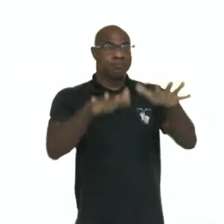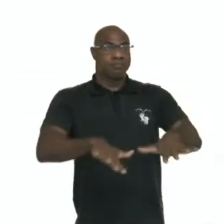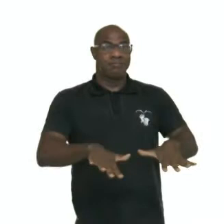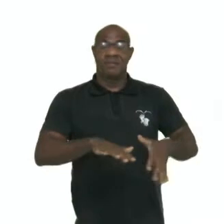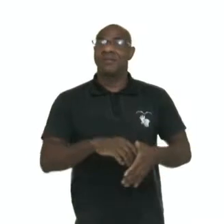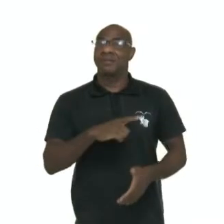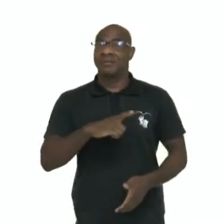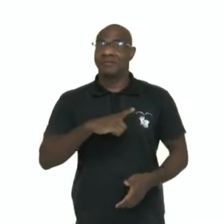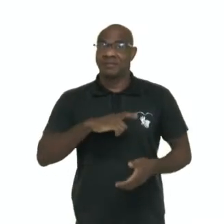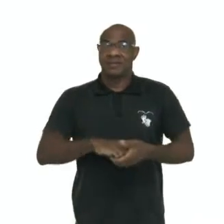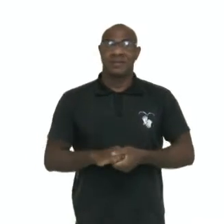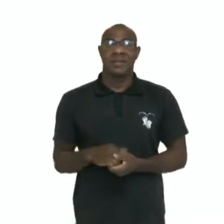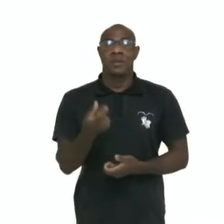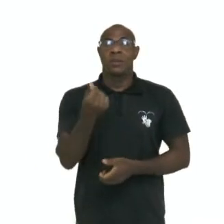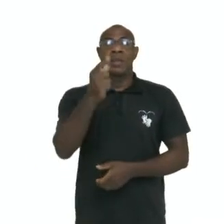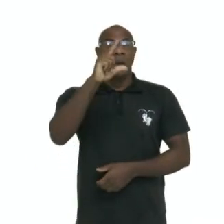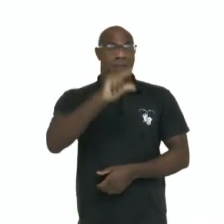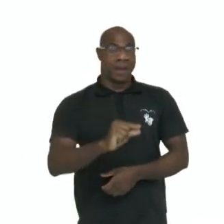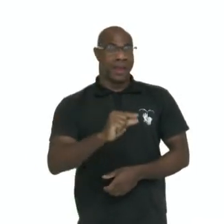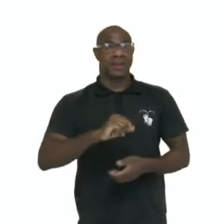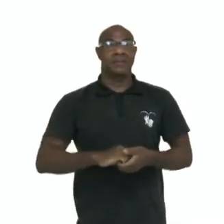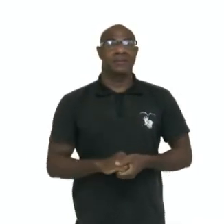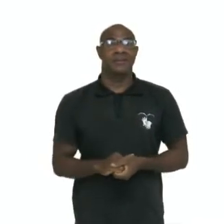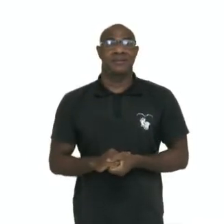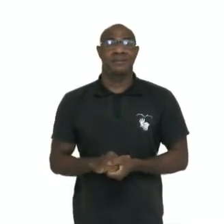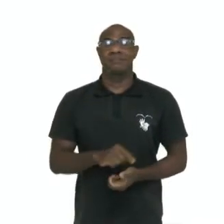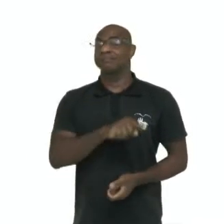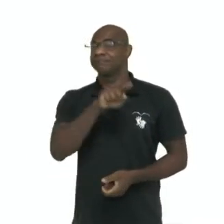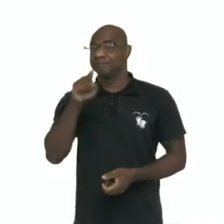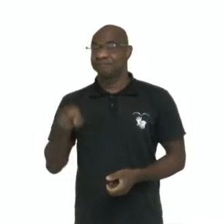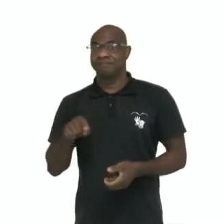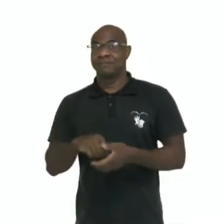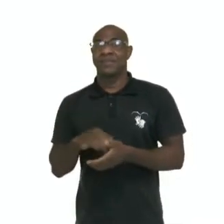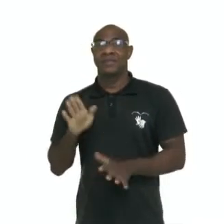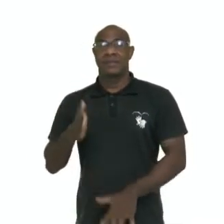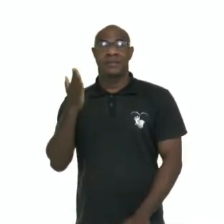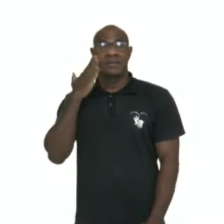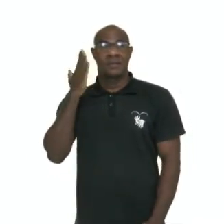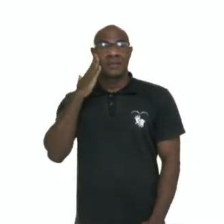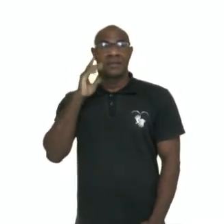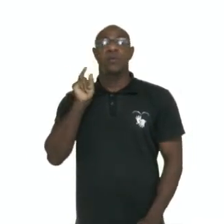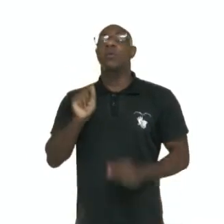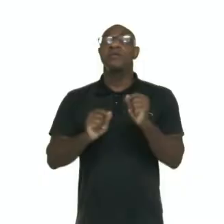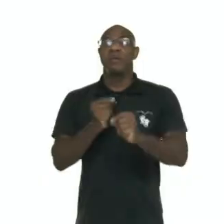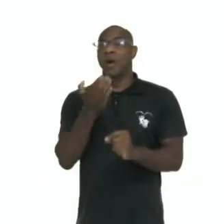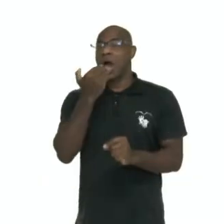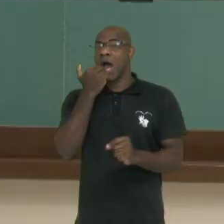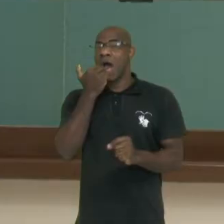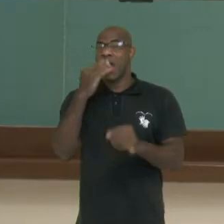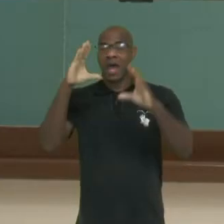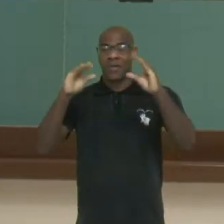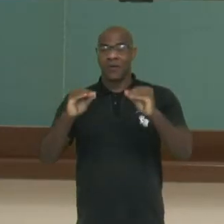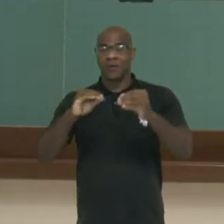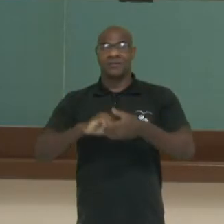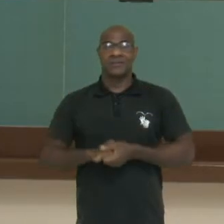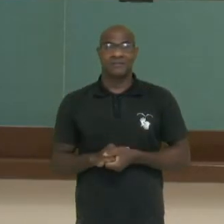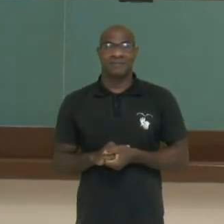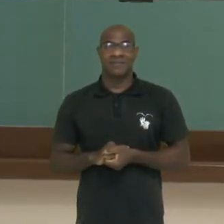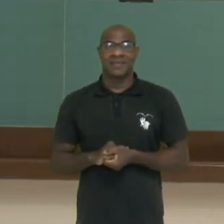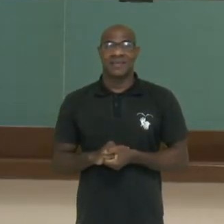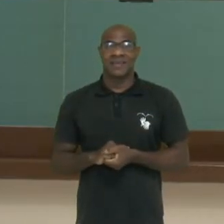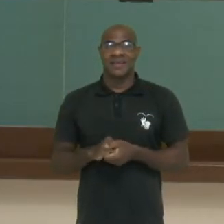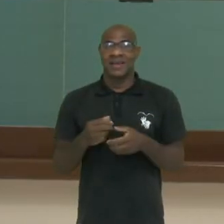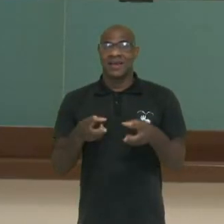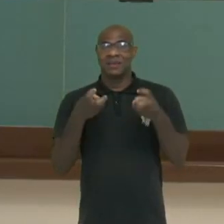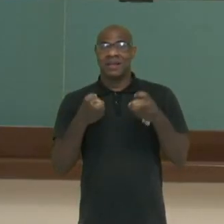metade. Olha lá, gente. Olha só. Já sei o que vamos jantar, né? Olha lá. Aí a gente